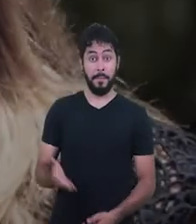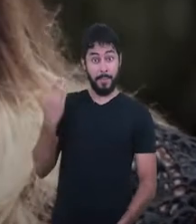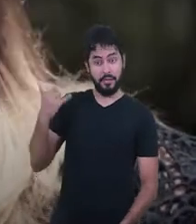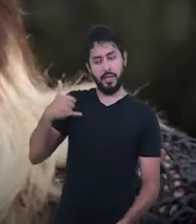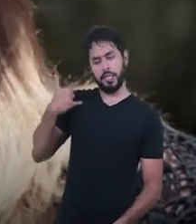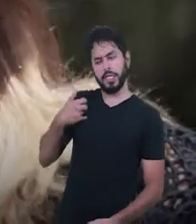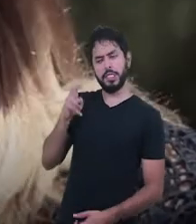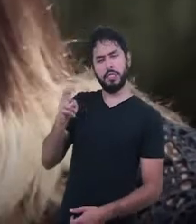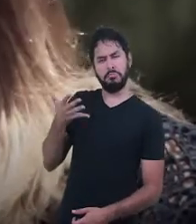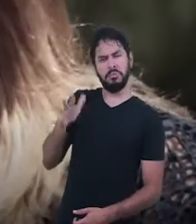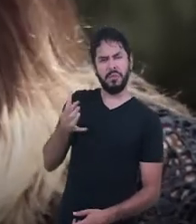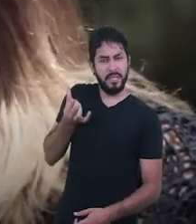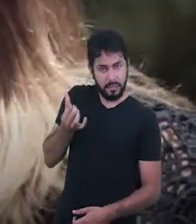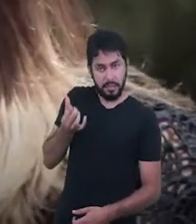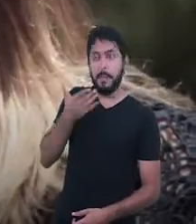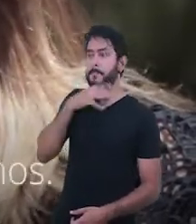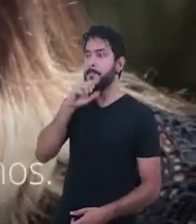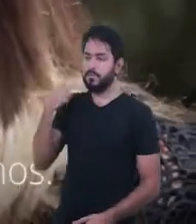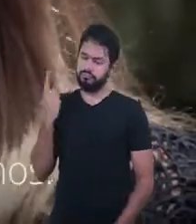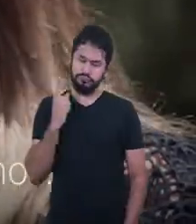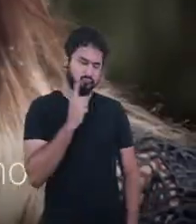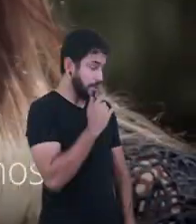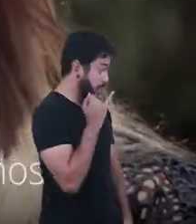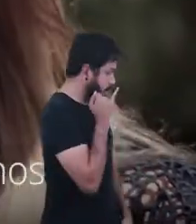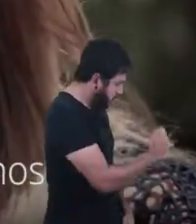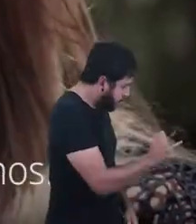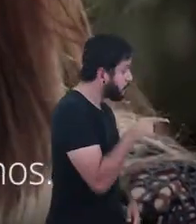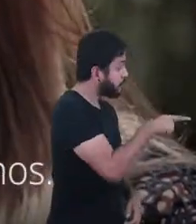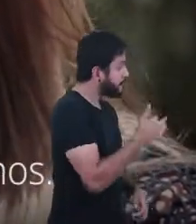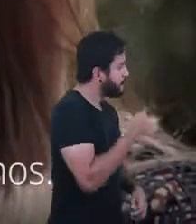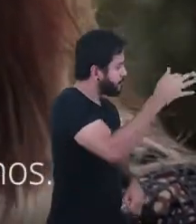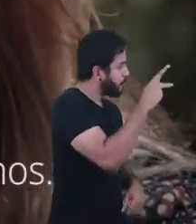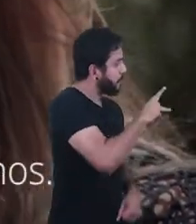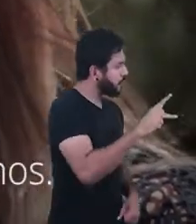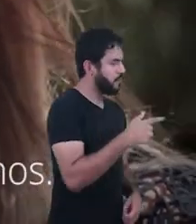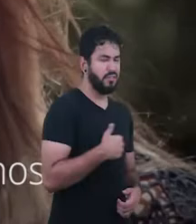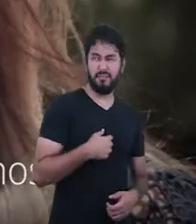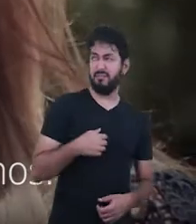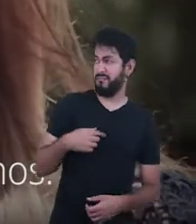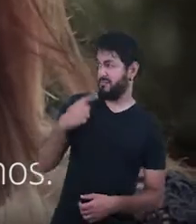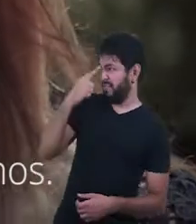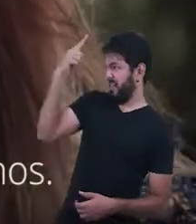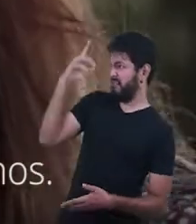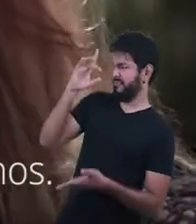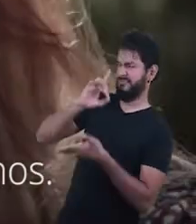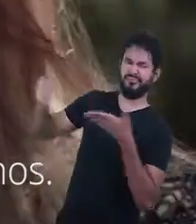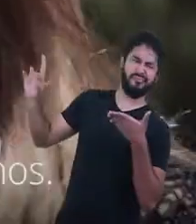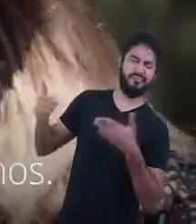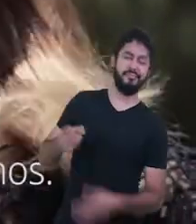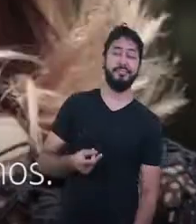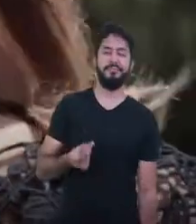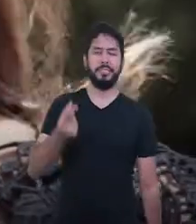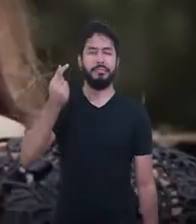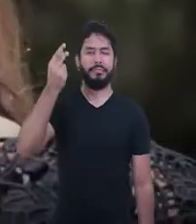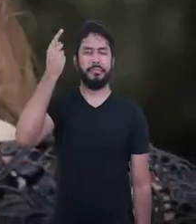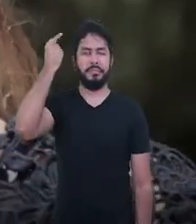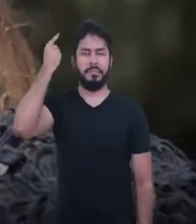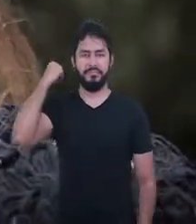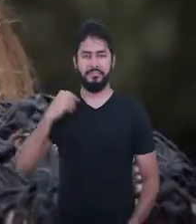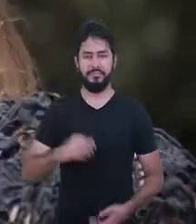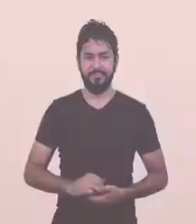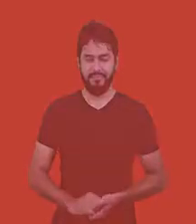Meu pai dizia, você vai ser professora. E eu dizia, detesto a ideia. Isso lá no meu tenho 5, 6 anos, faz